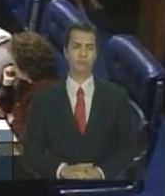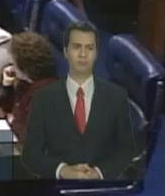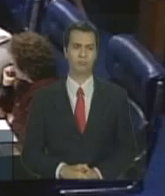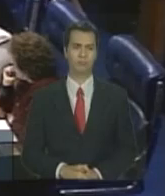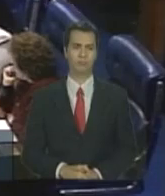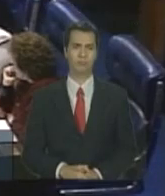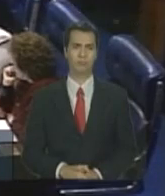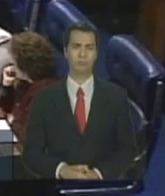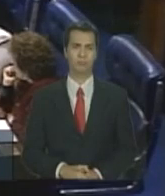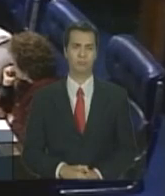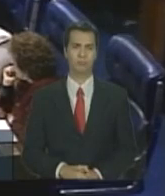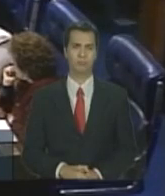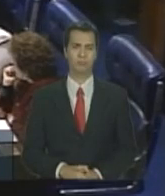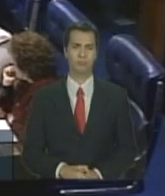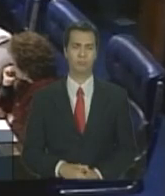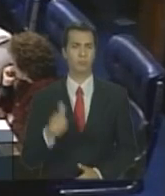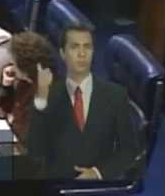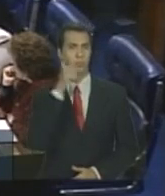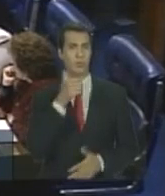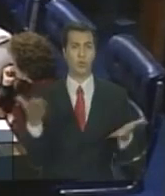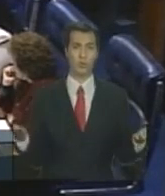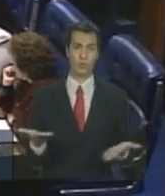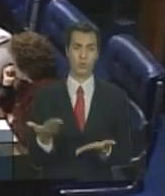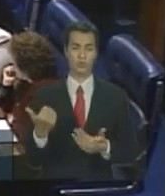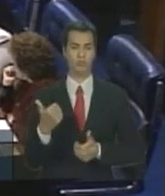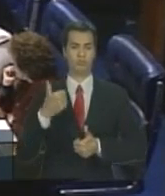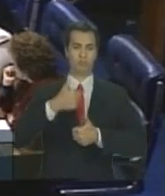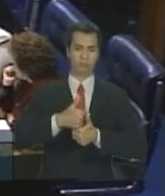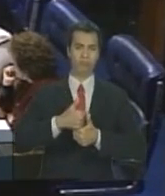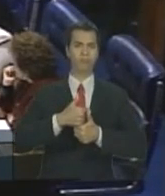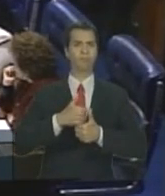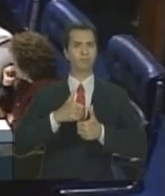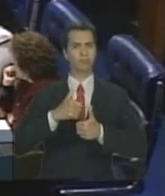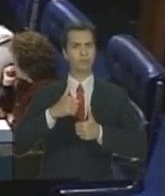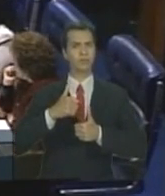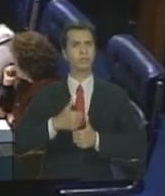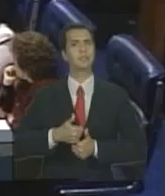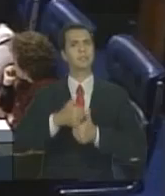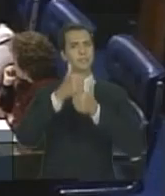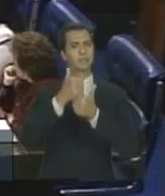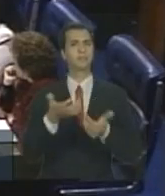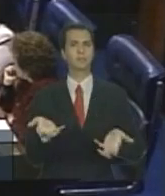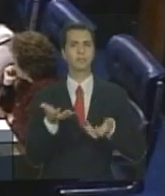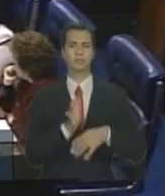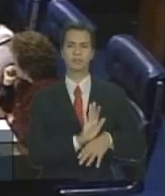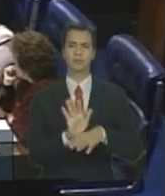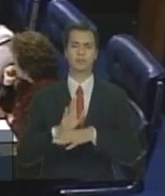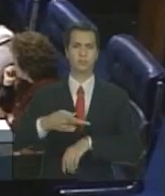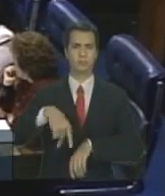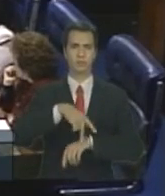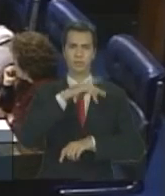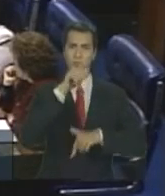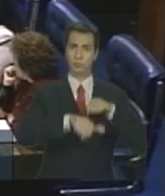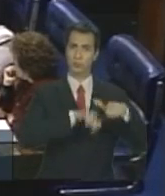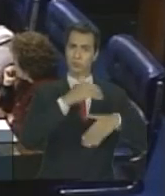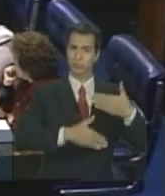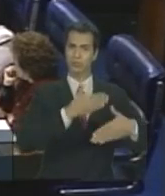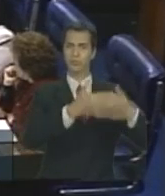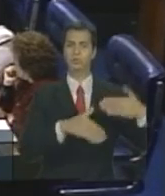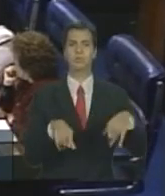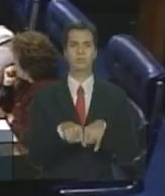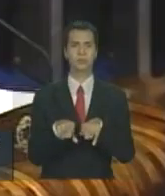mulheres brasileiras na luta pela transformação de gênero e pela transformação do nosso país.